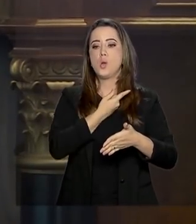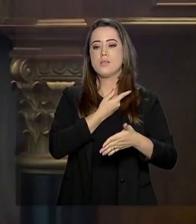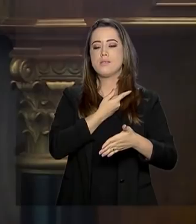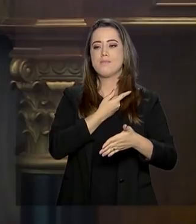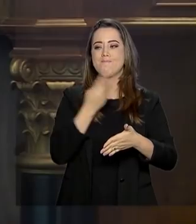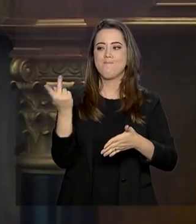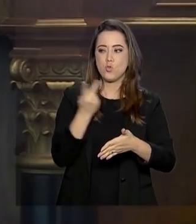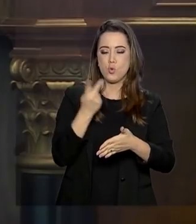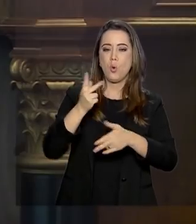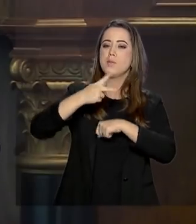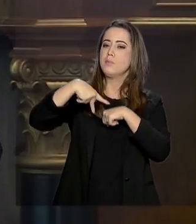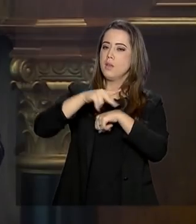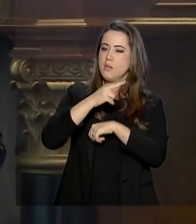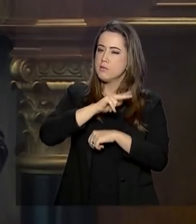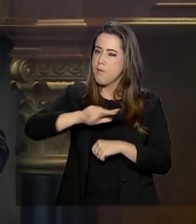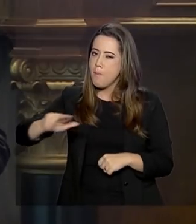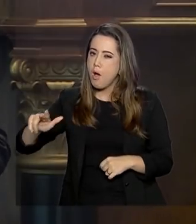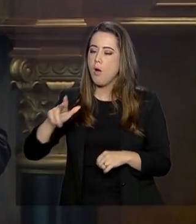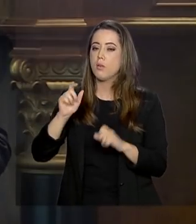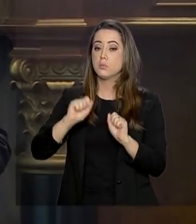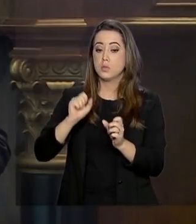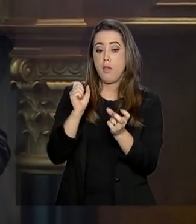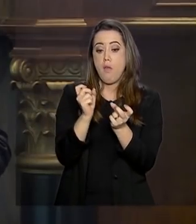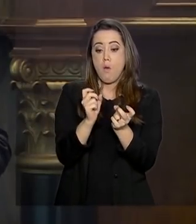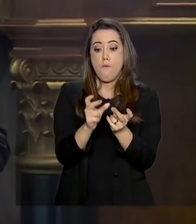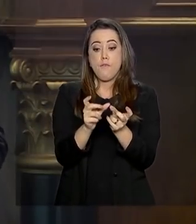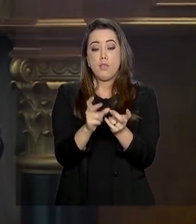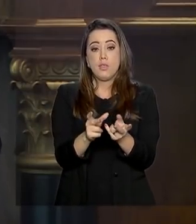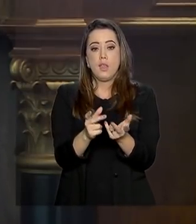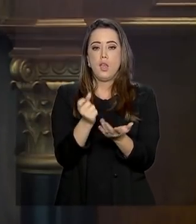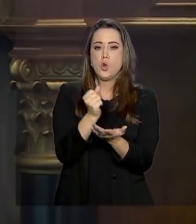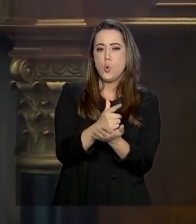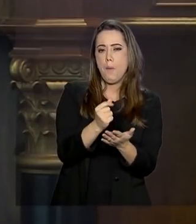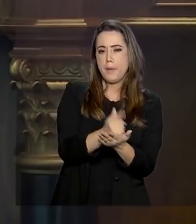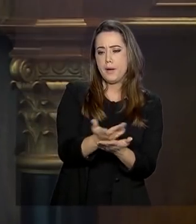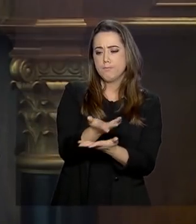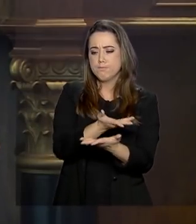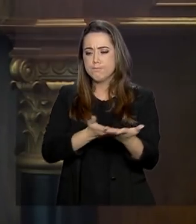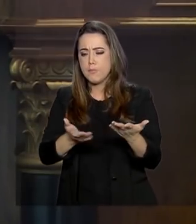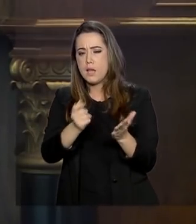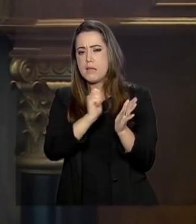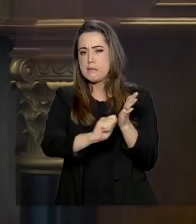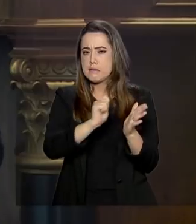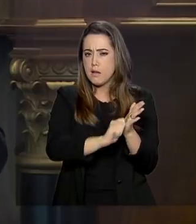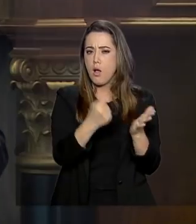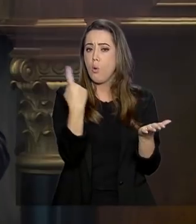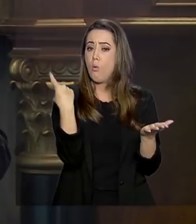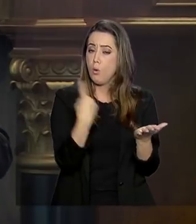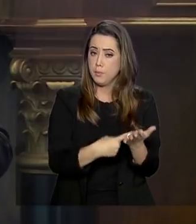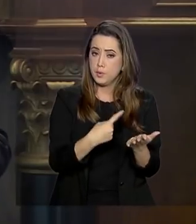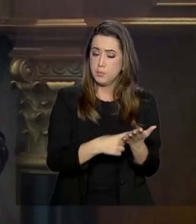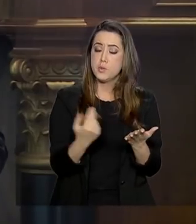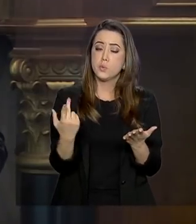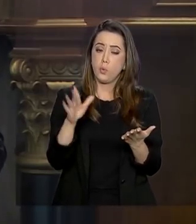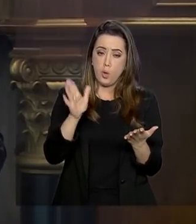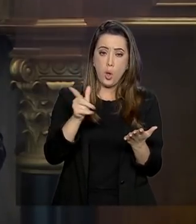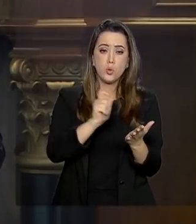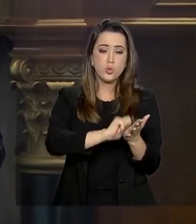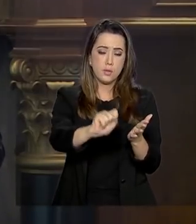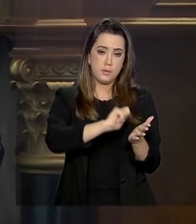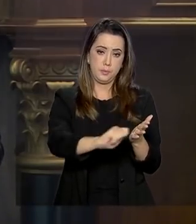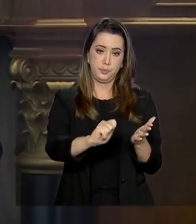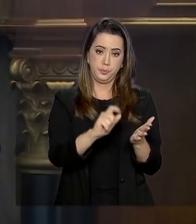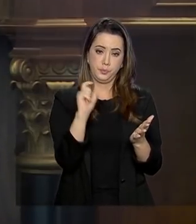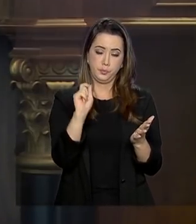fazermos comércio, assinarmos, quem sabe, muitos acordos. Como assinamos há